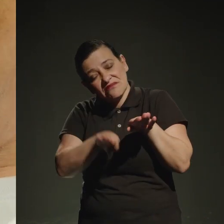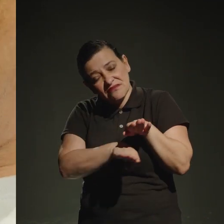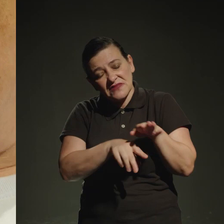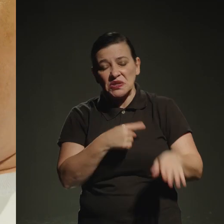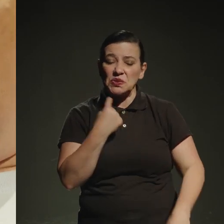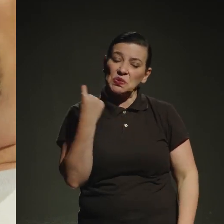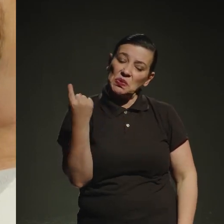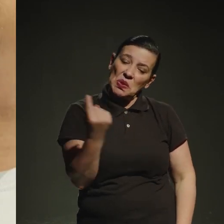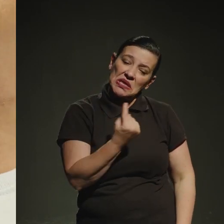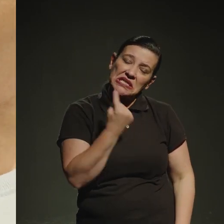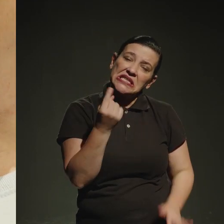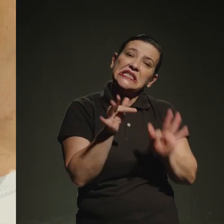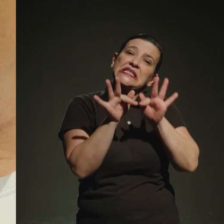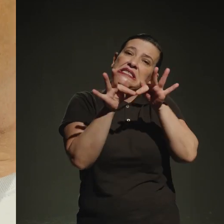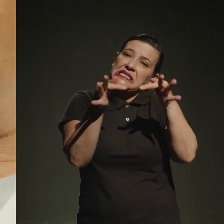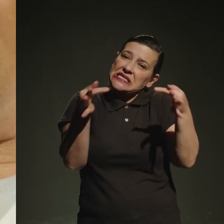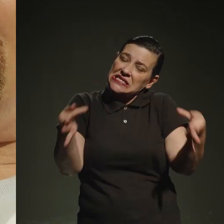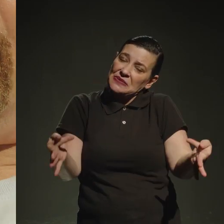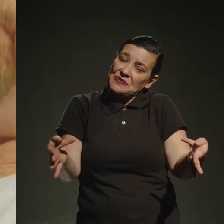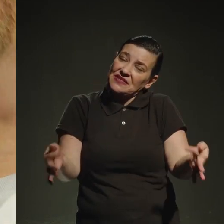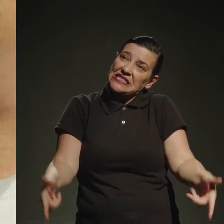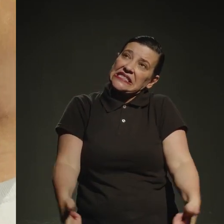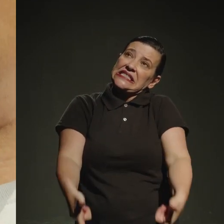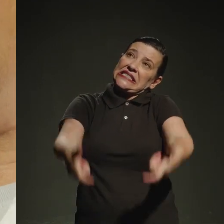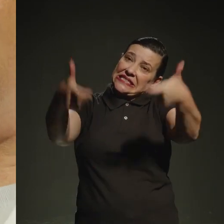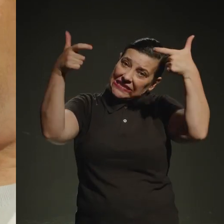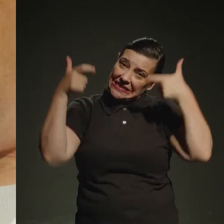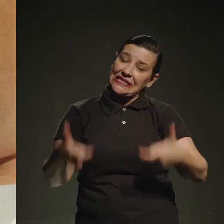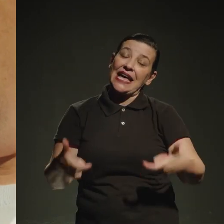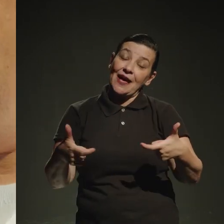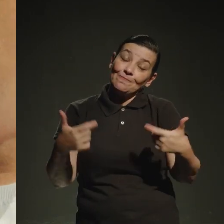se exalta. Pocotó. Pocotó,